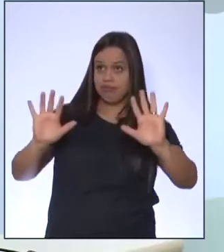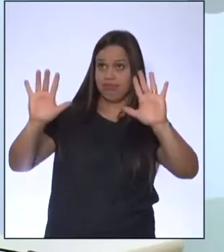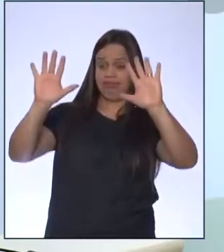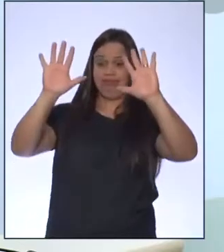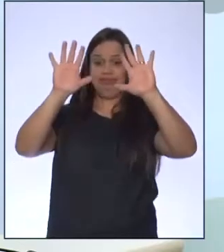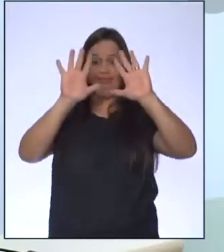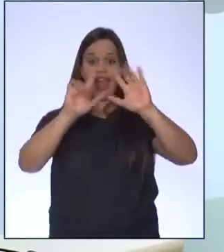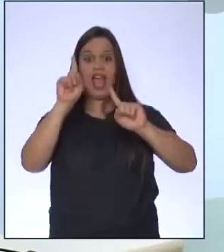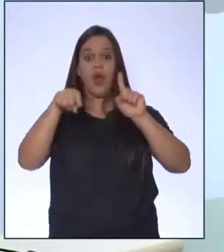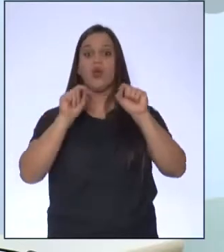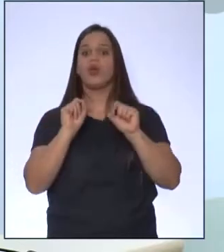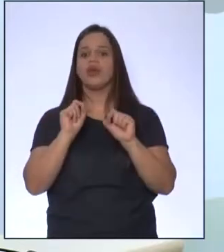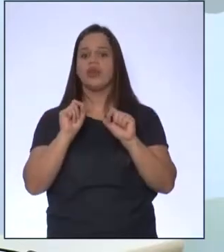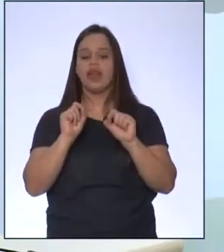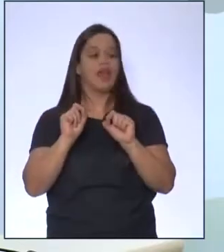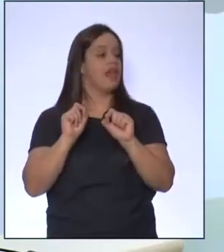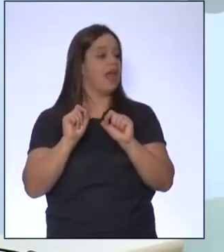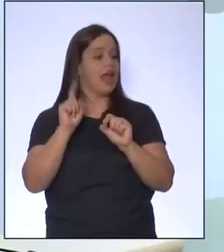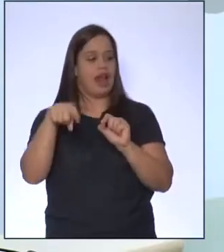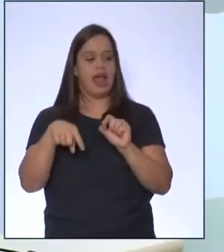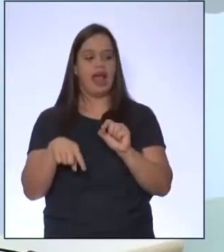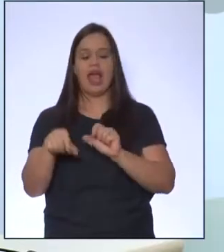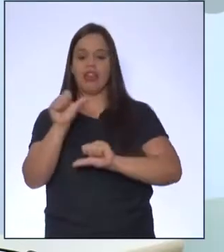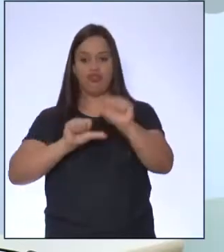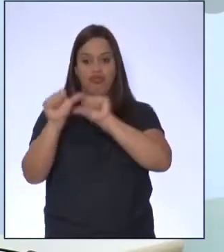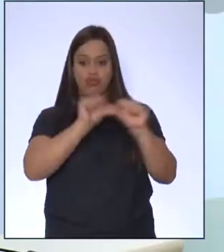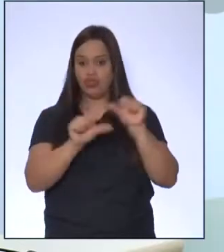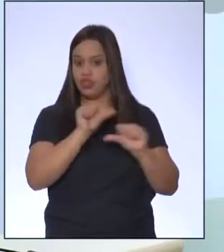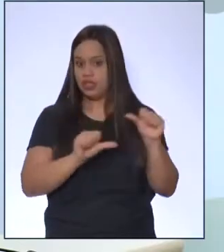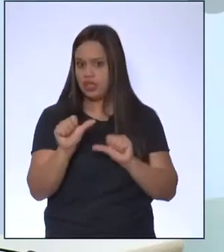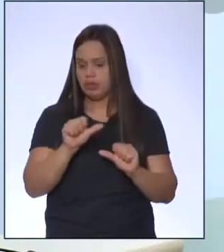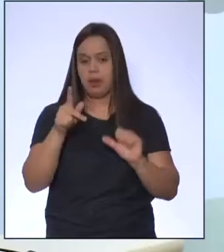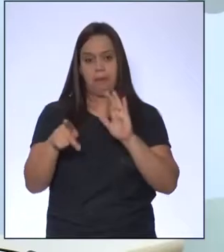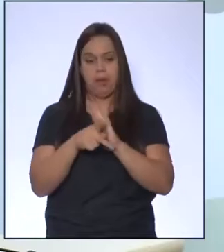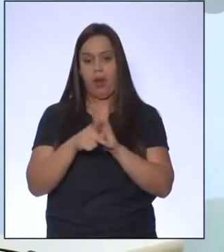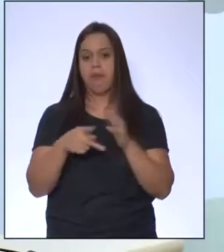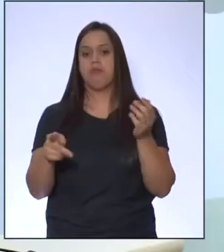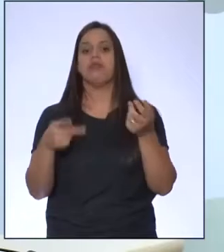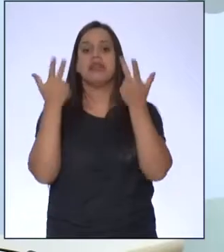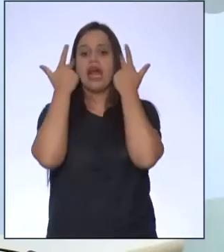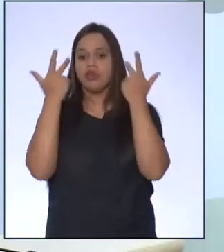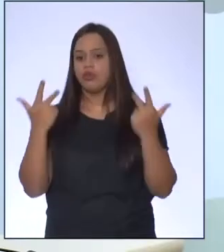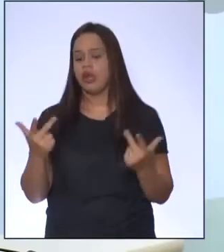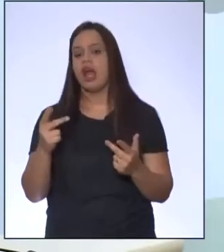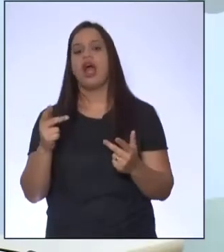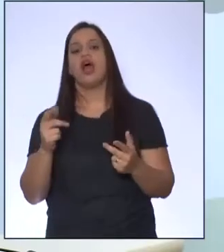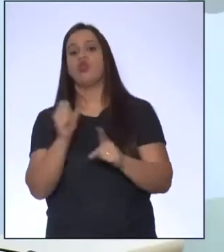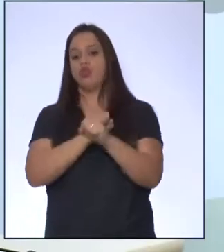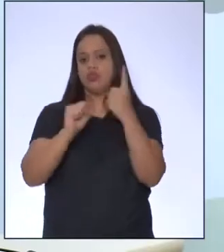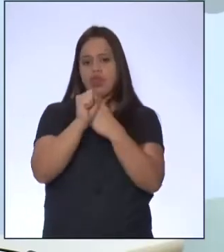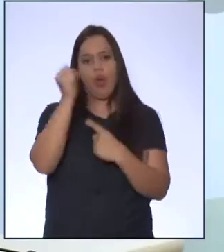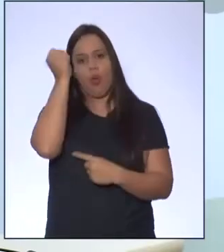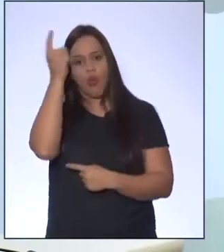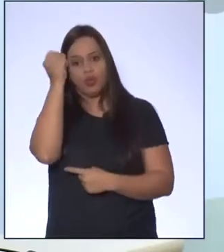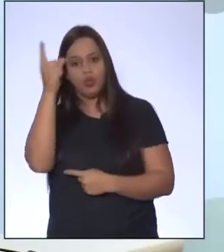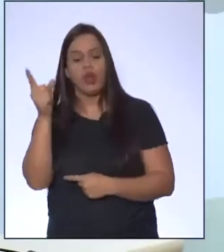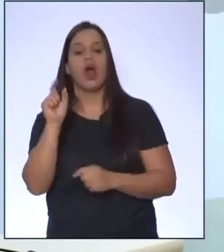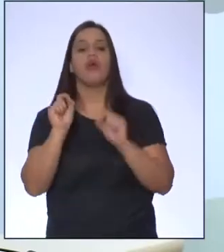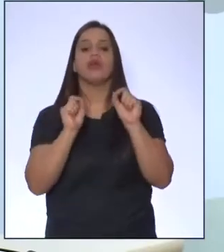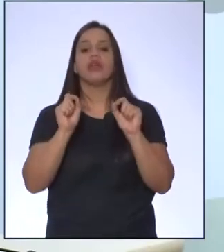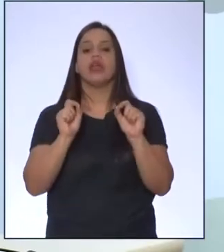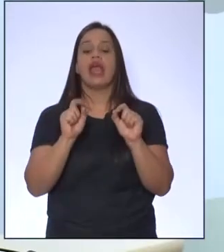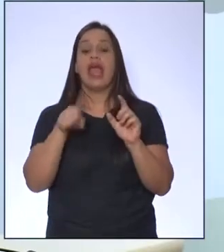é dinâmica. Seja uma paisagem natural, uma paisagem social e cultural, ela